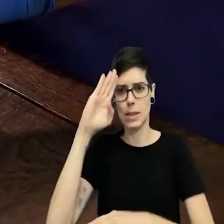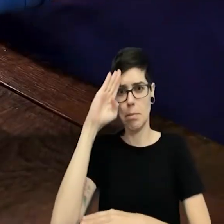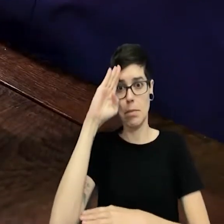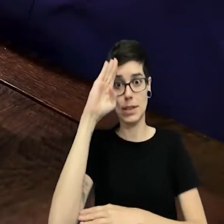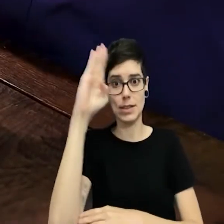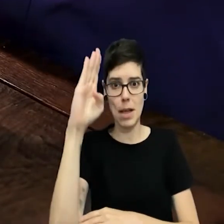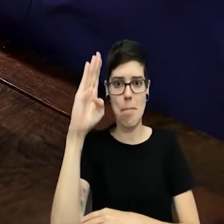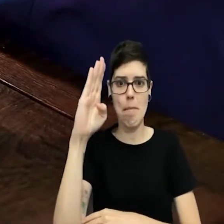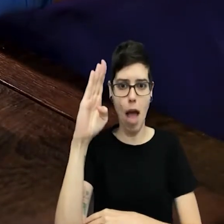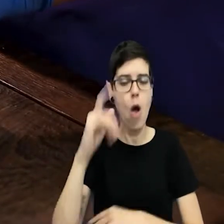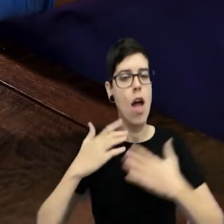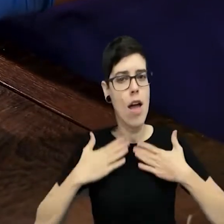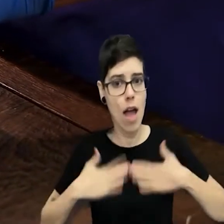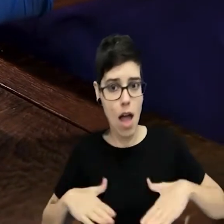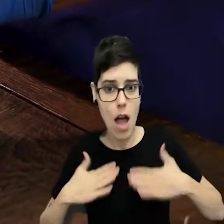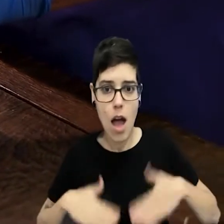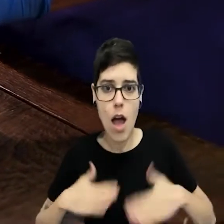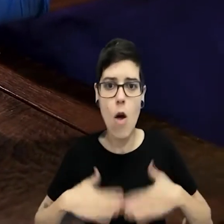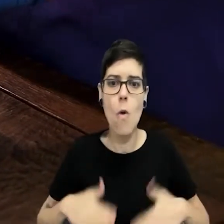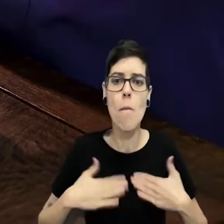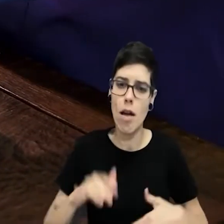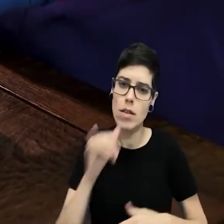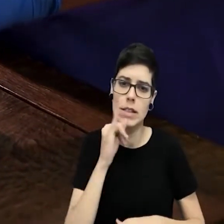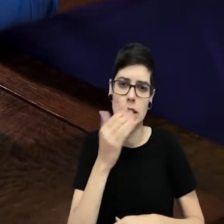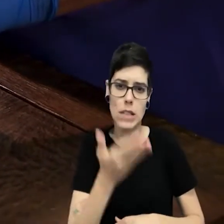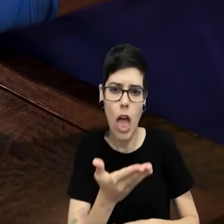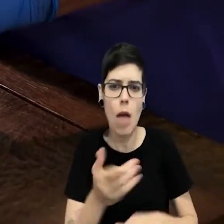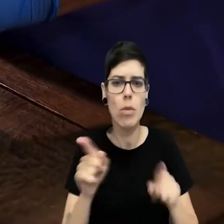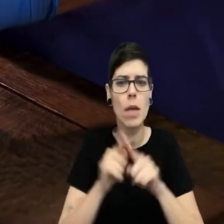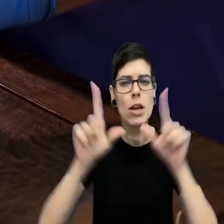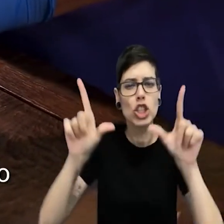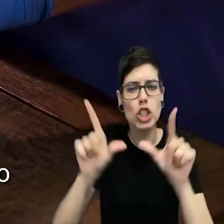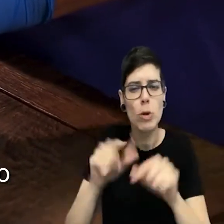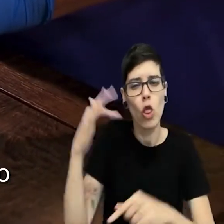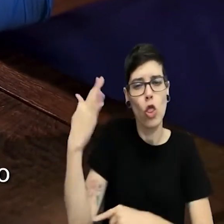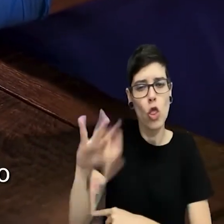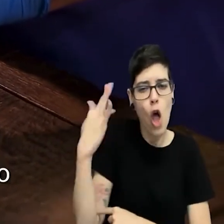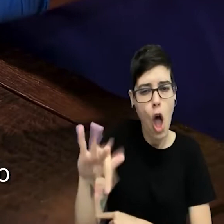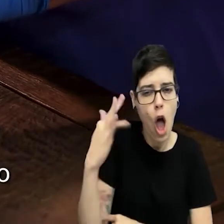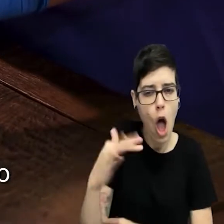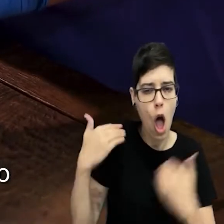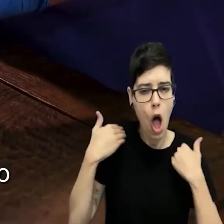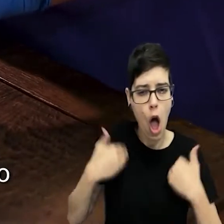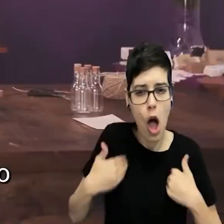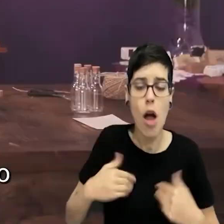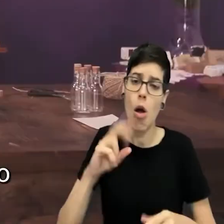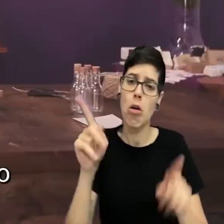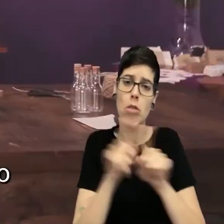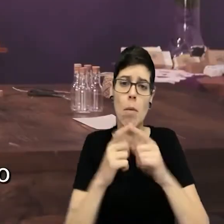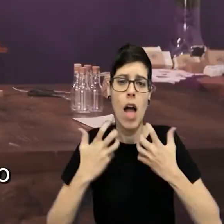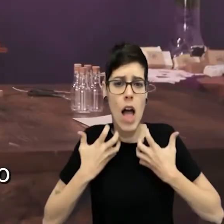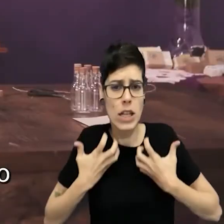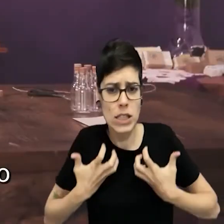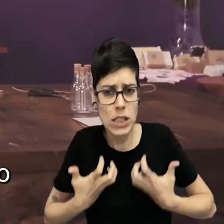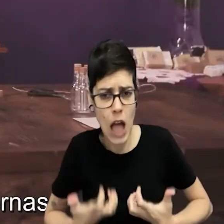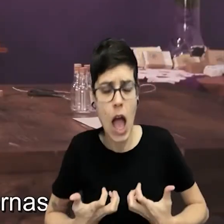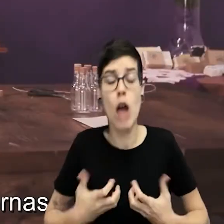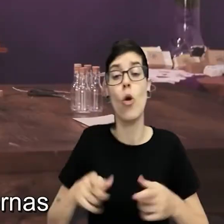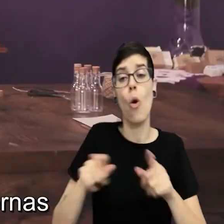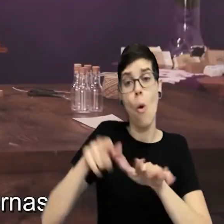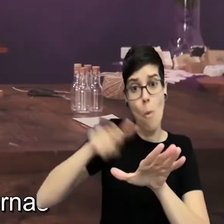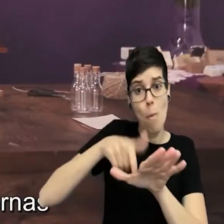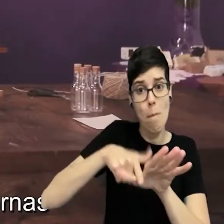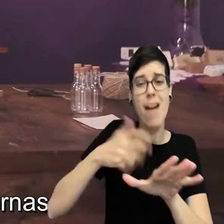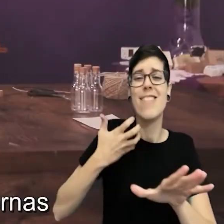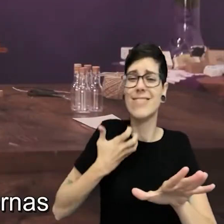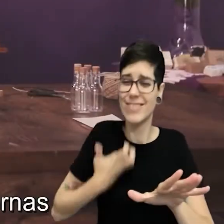A propriedade, por exemplo, de calmante ajuda a diminuir as dores, os cansaços, né, dos